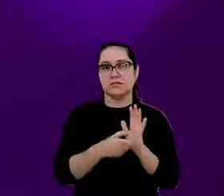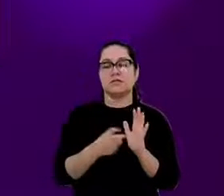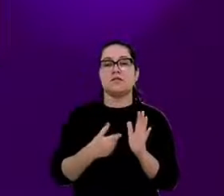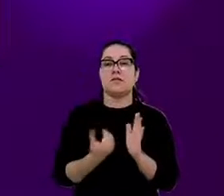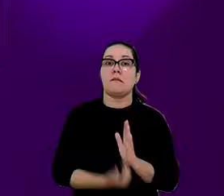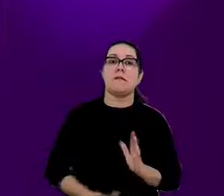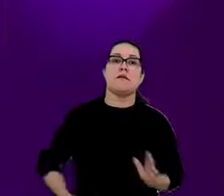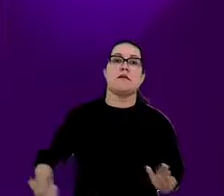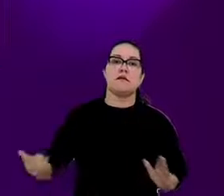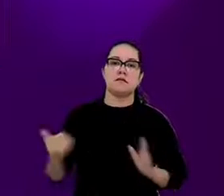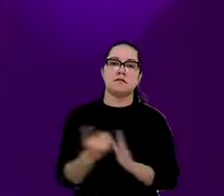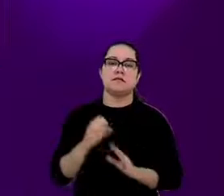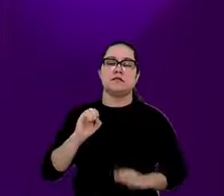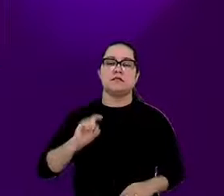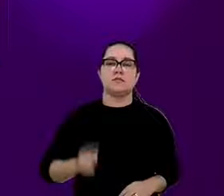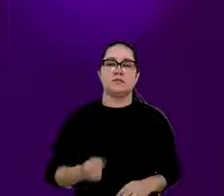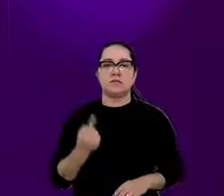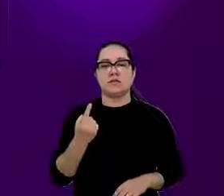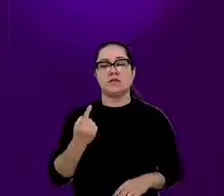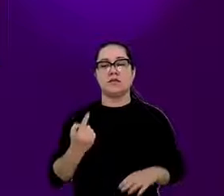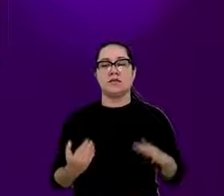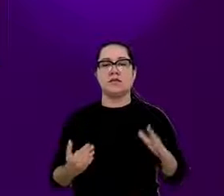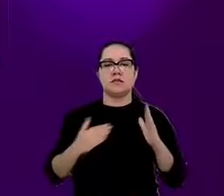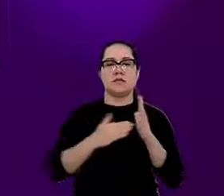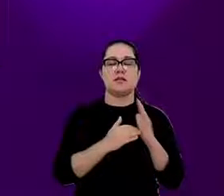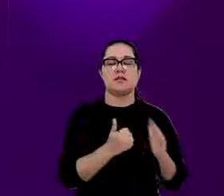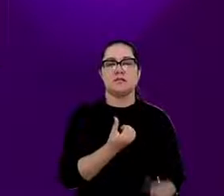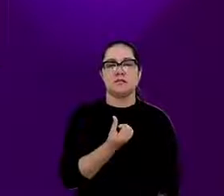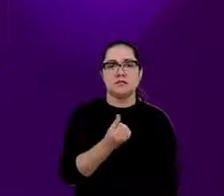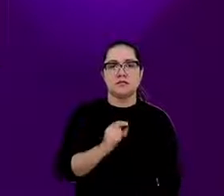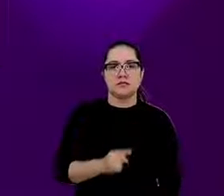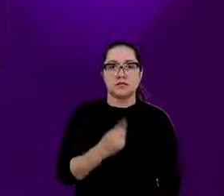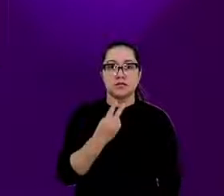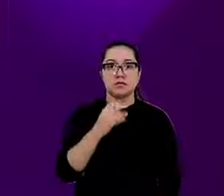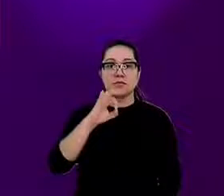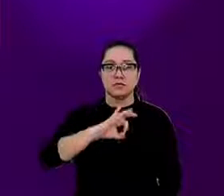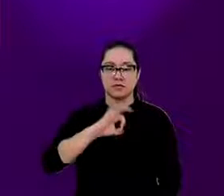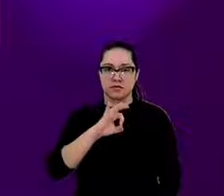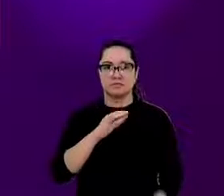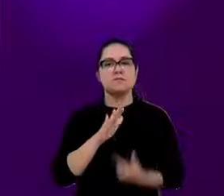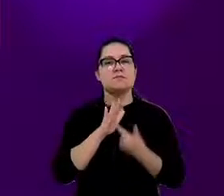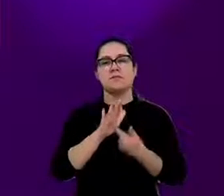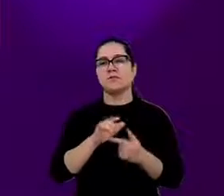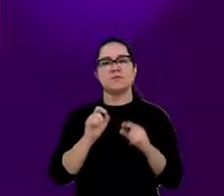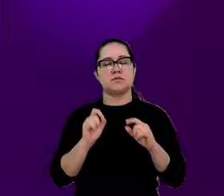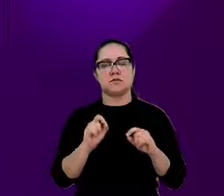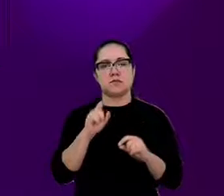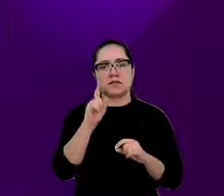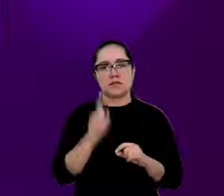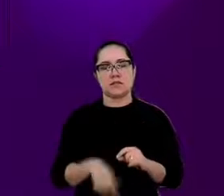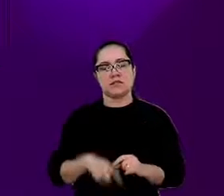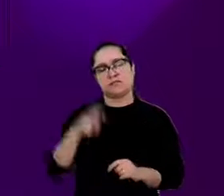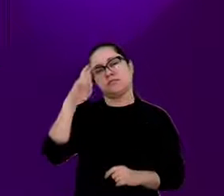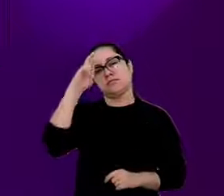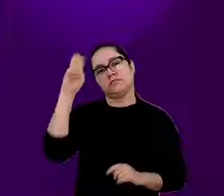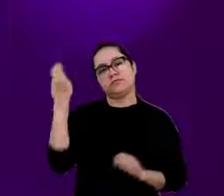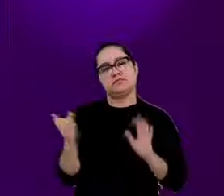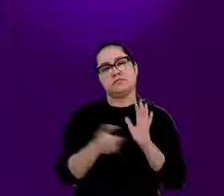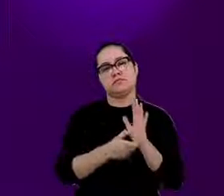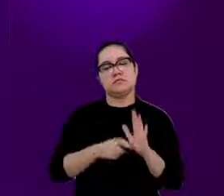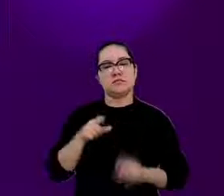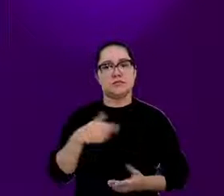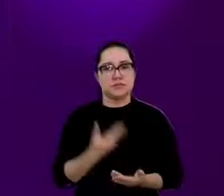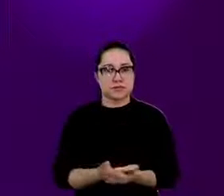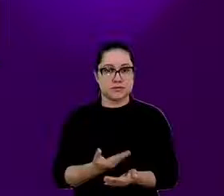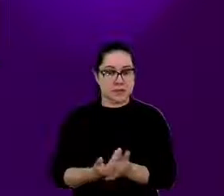para 16,2%. Isso mostra que, cada vez mais, a inteligência artificial está sendo estudada para que